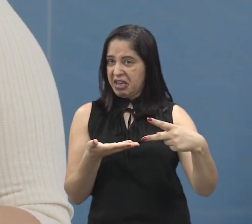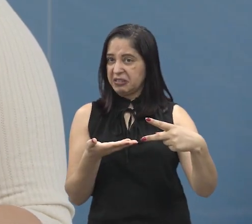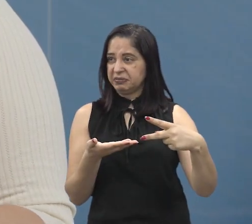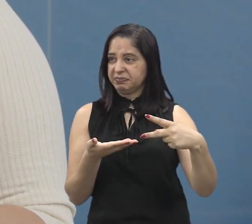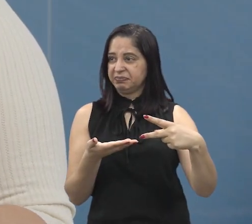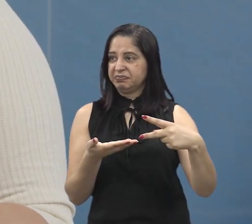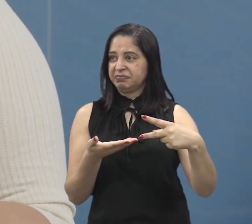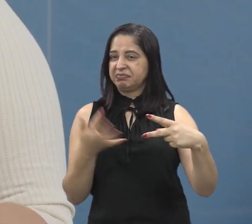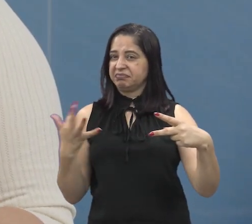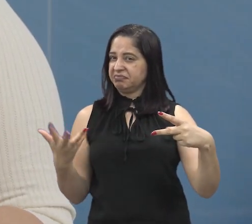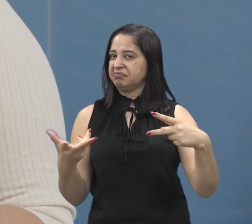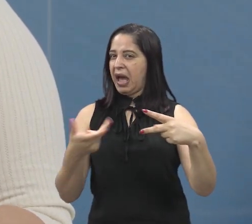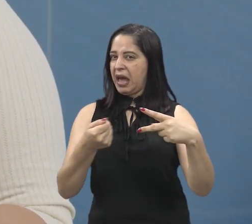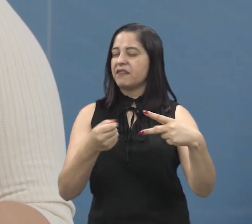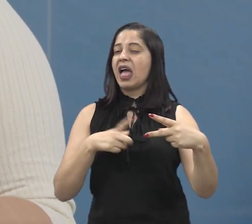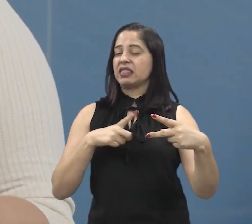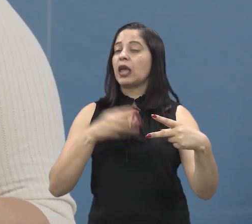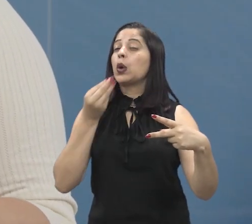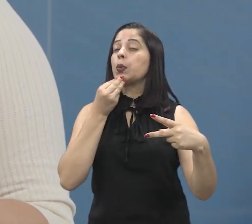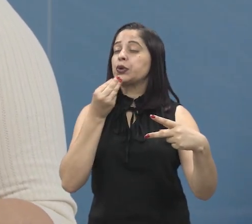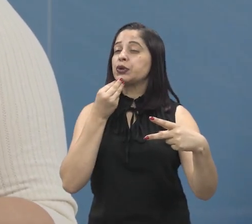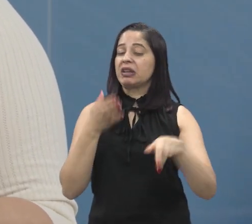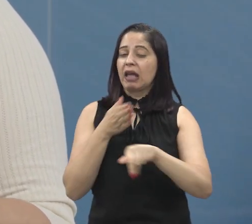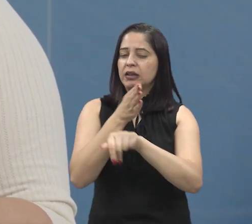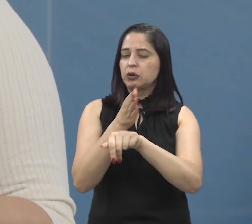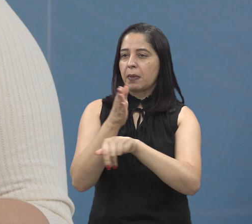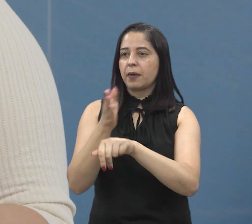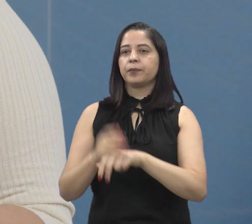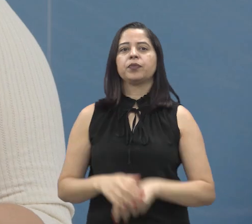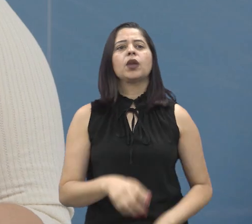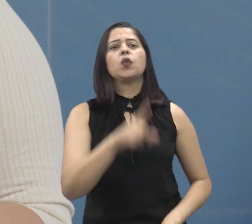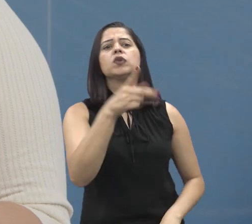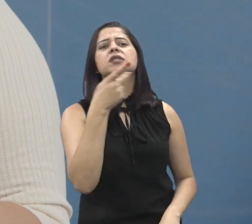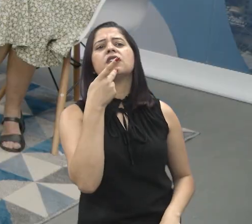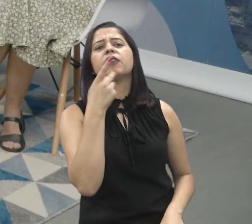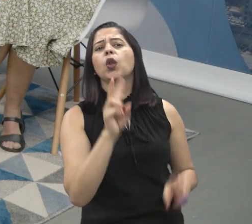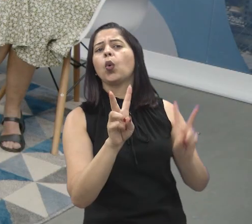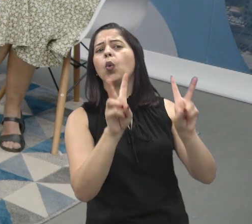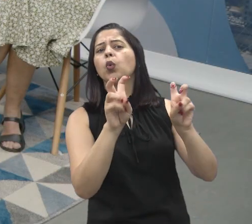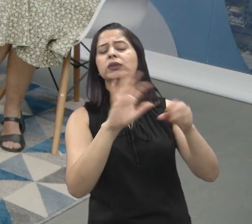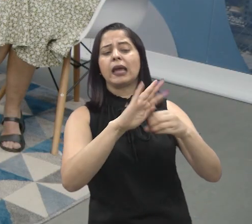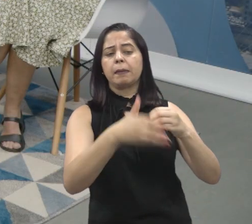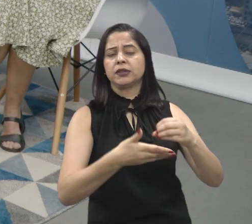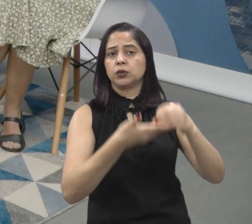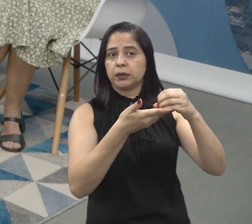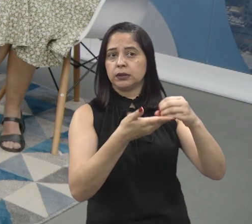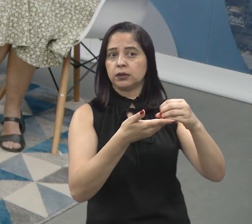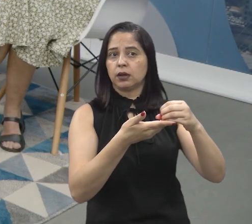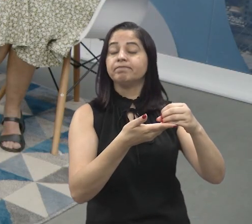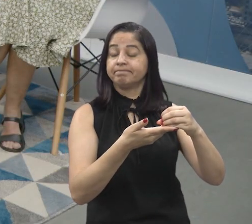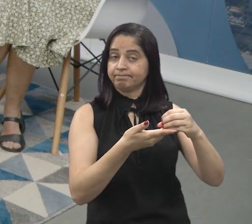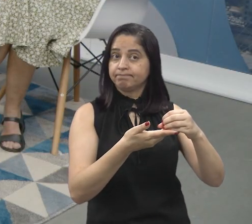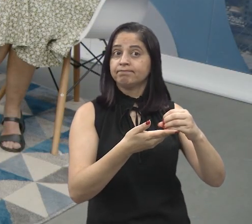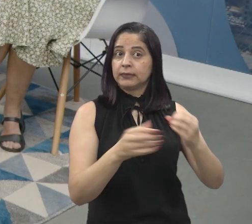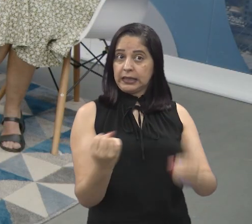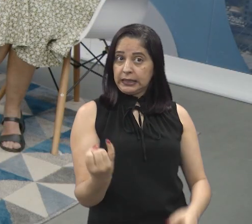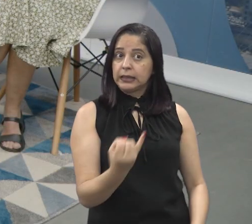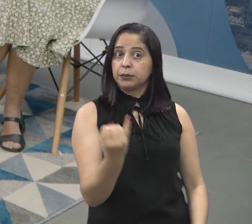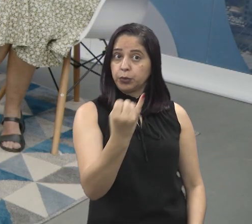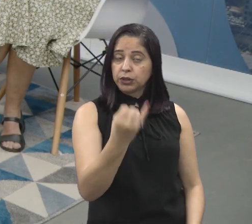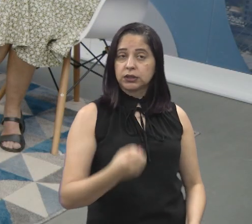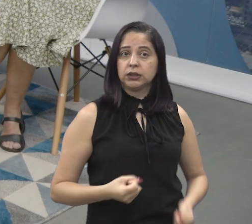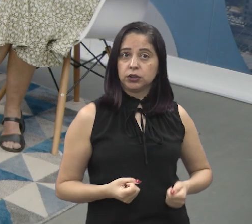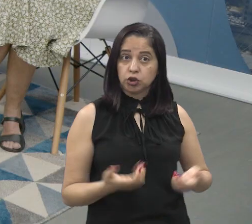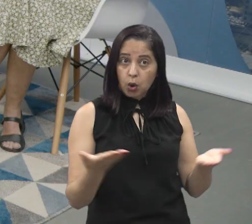vetor socioeconômico e também sustentável. Então, o São José dos Campos